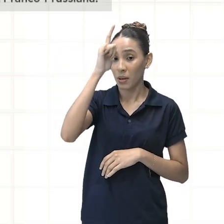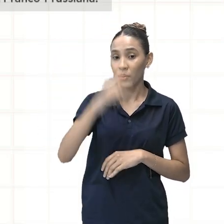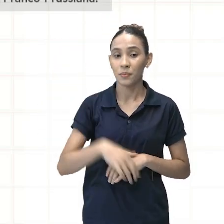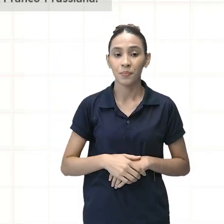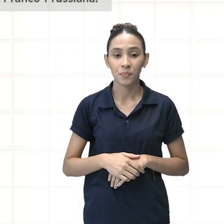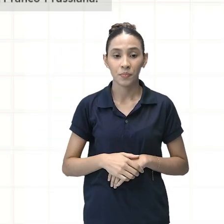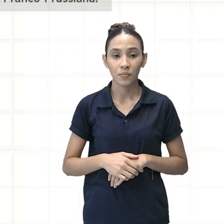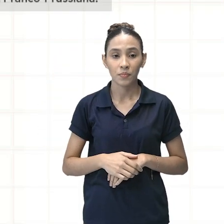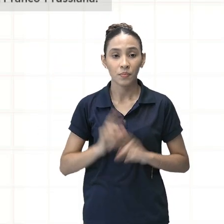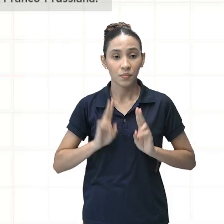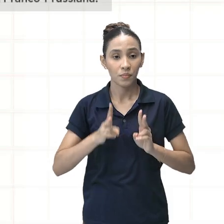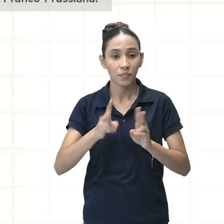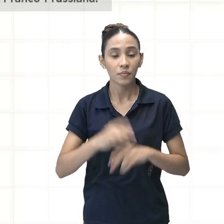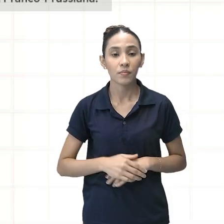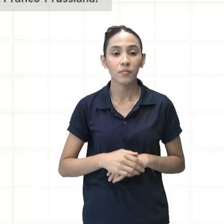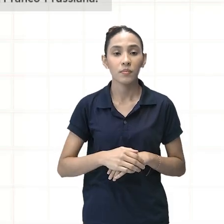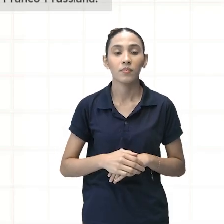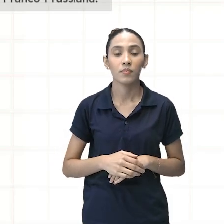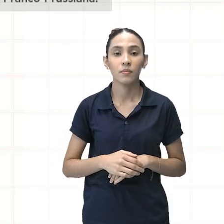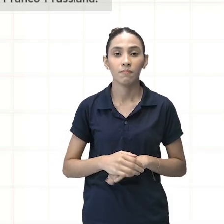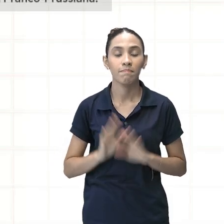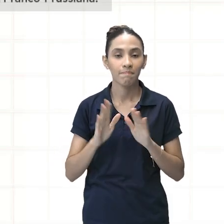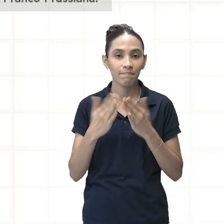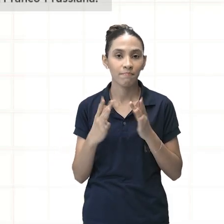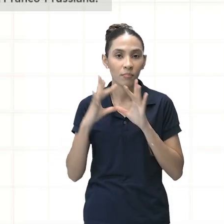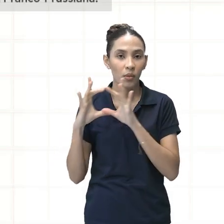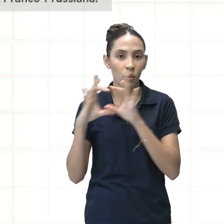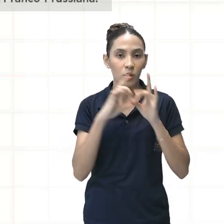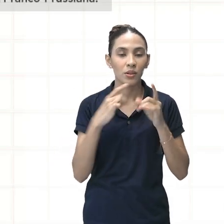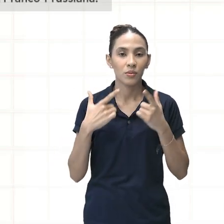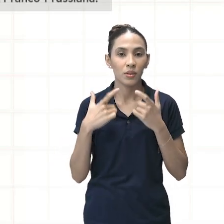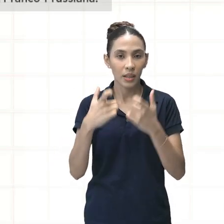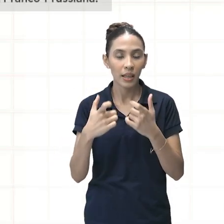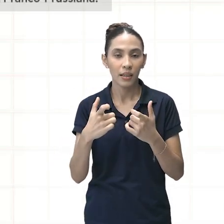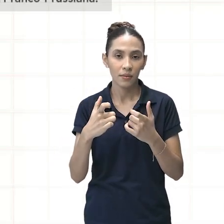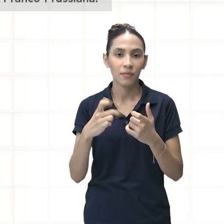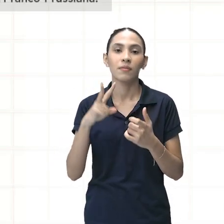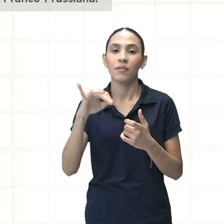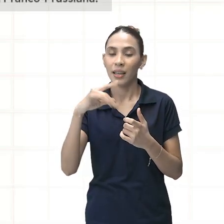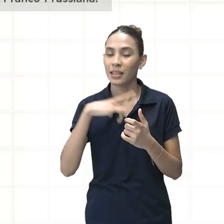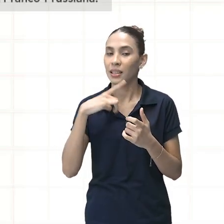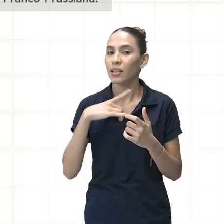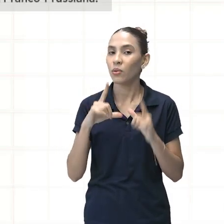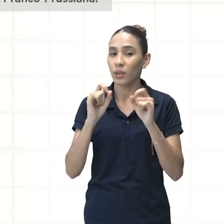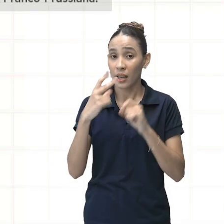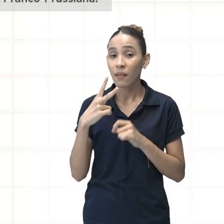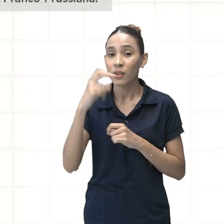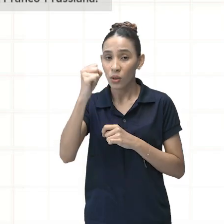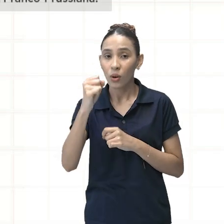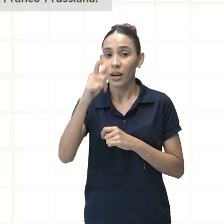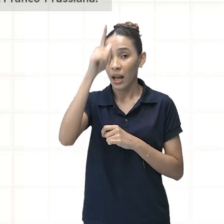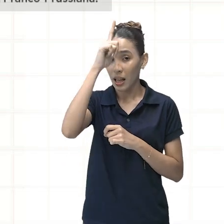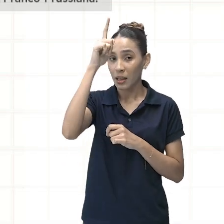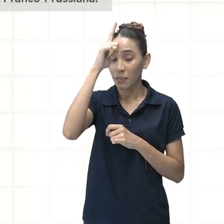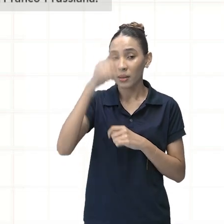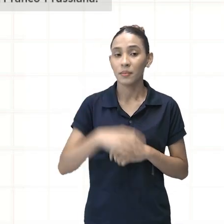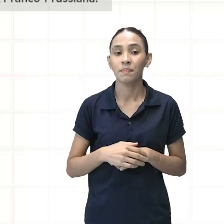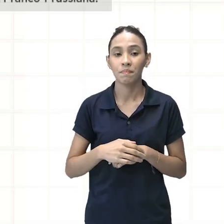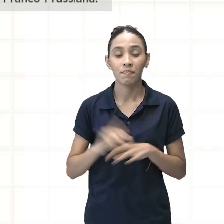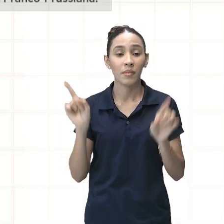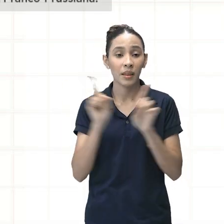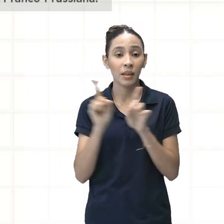certo? Continuando, nesse contexto dessa guerra, vamos observar a vitória alemã, e